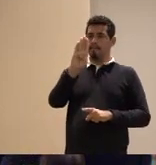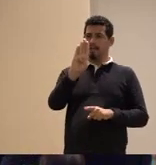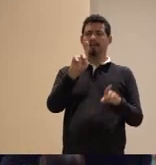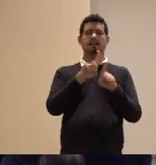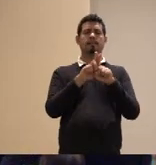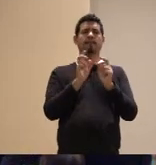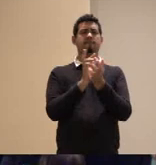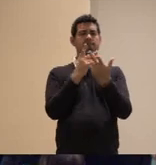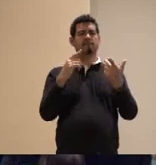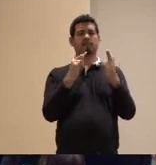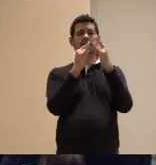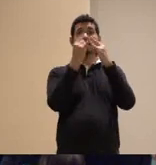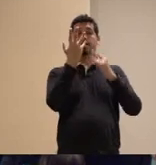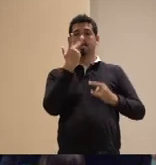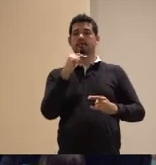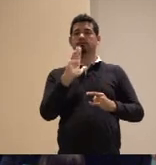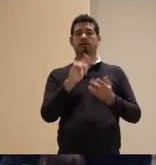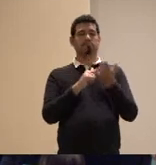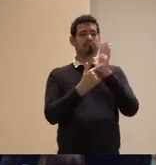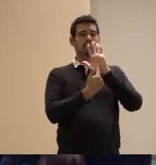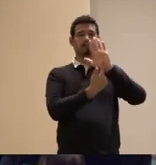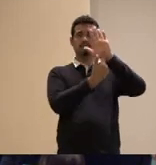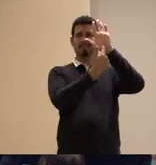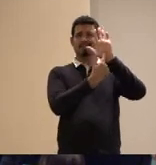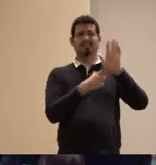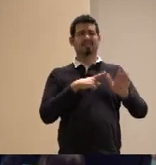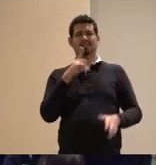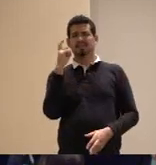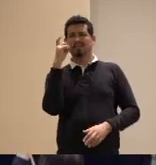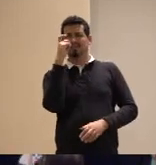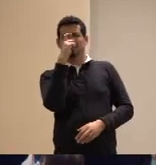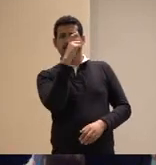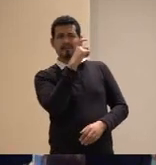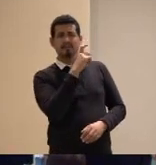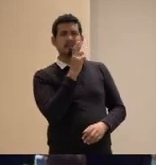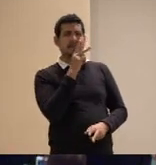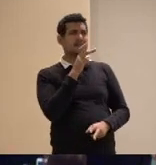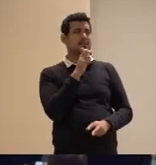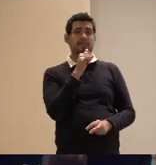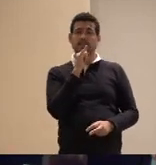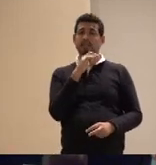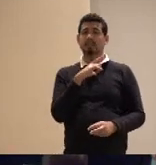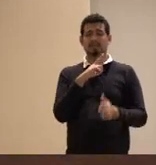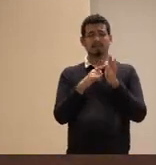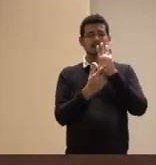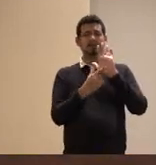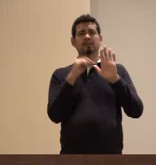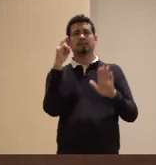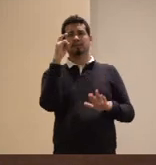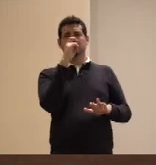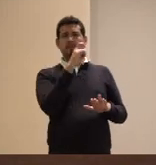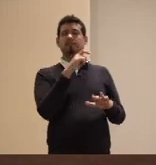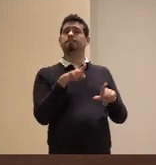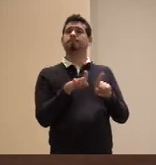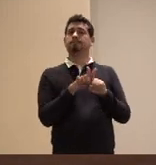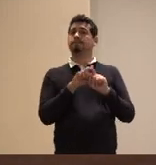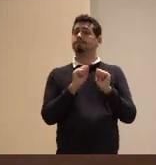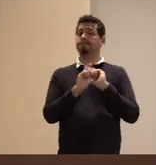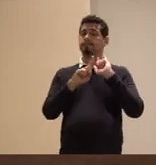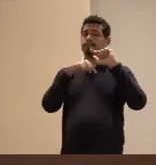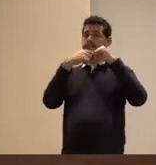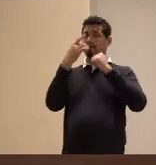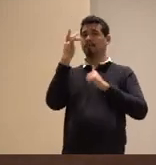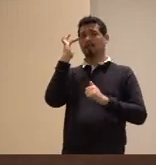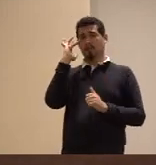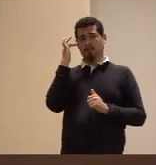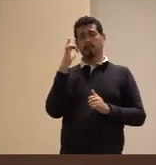instituições, crianças apresentavam dificuldades, ou seja, apresentavam dificuldades também depois de adulto.